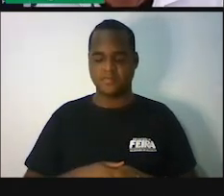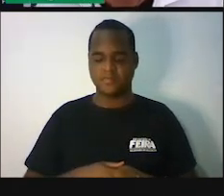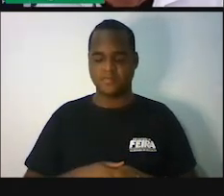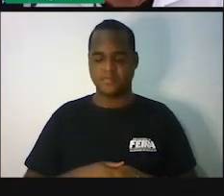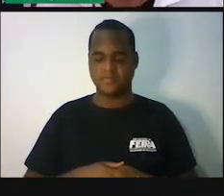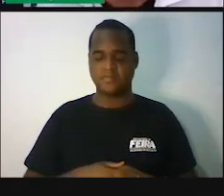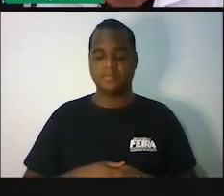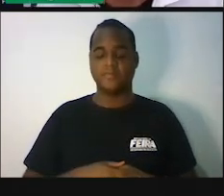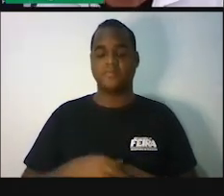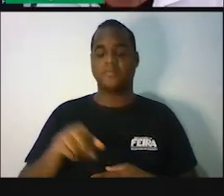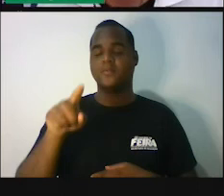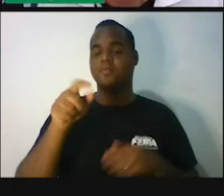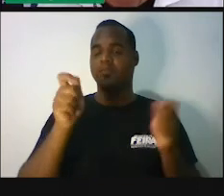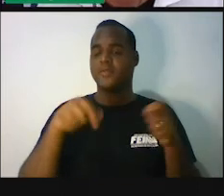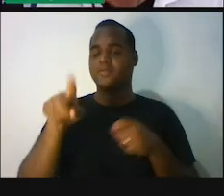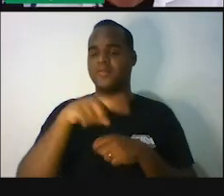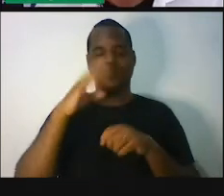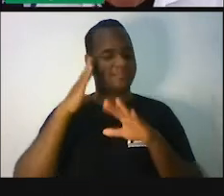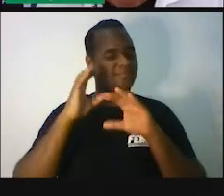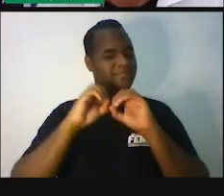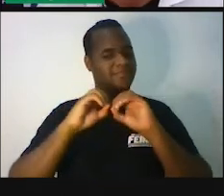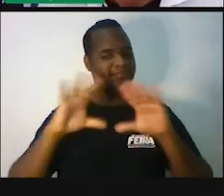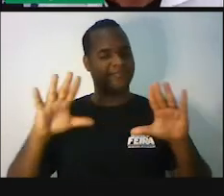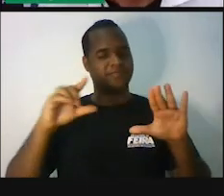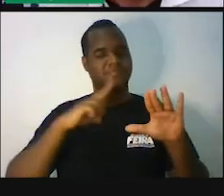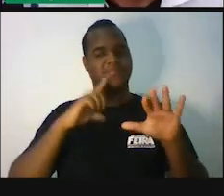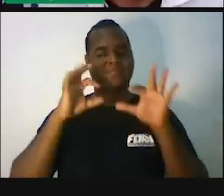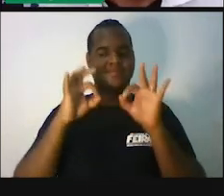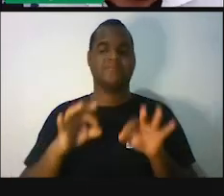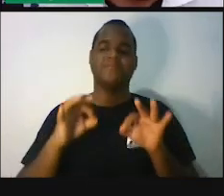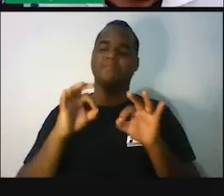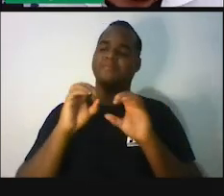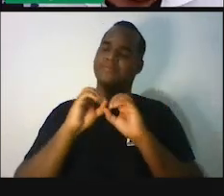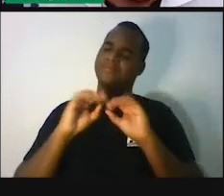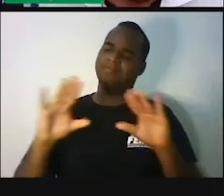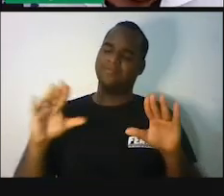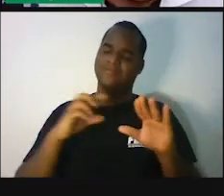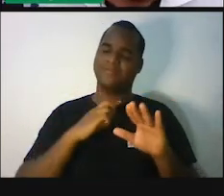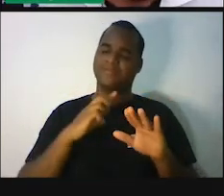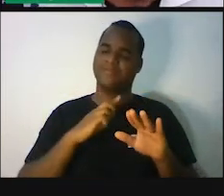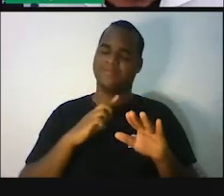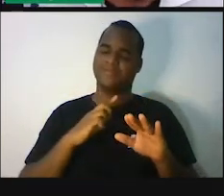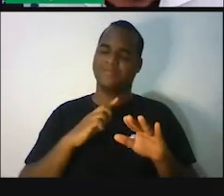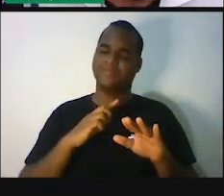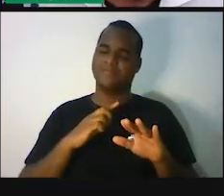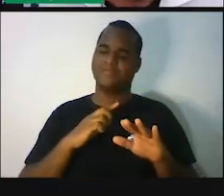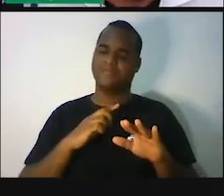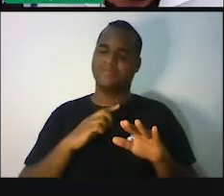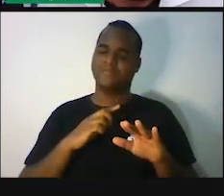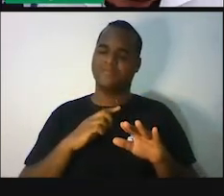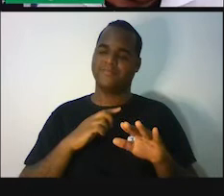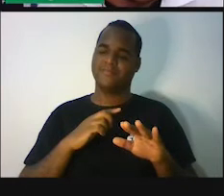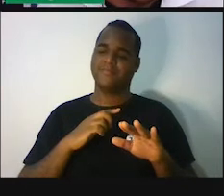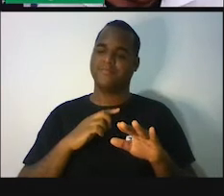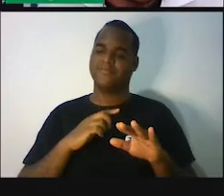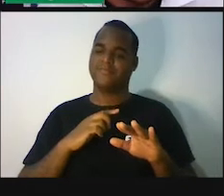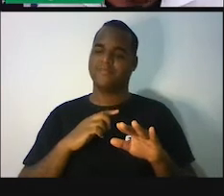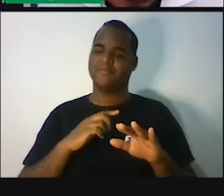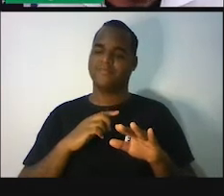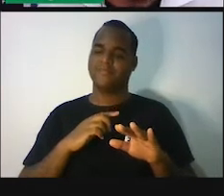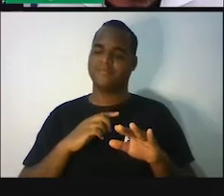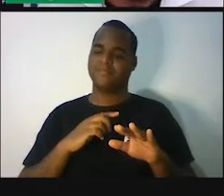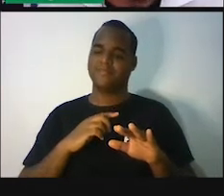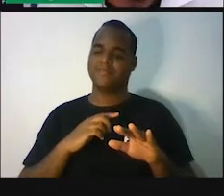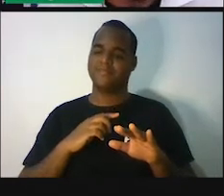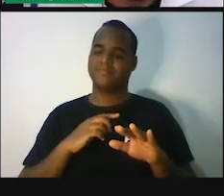ficando mais claras para você. Só que essas contas que a gente está armando aqui é quando a gente